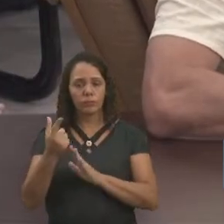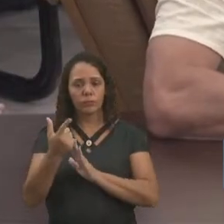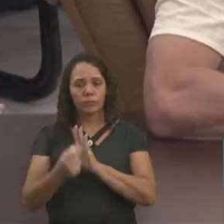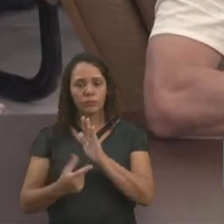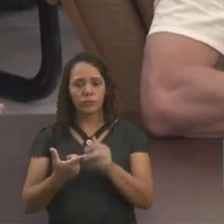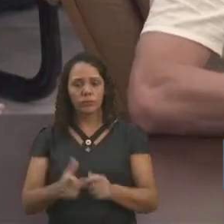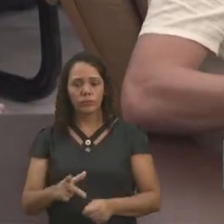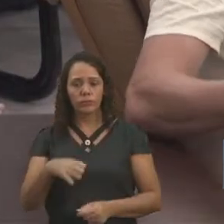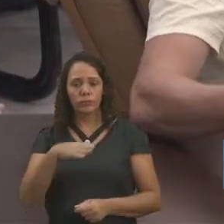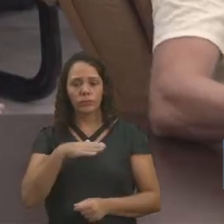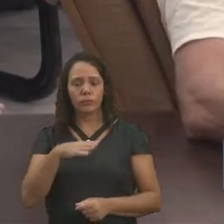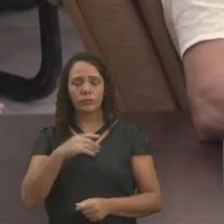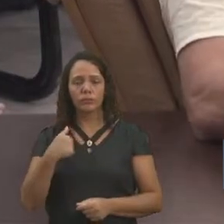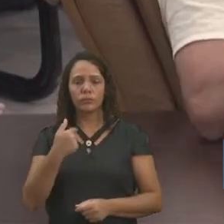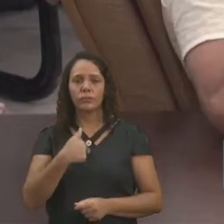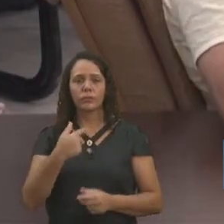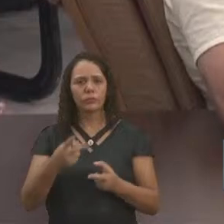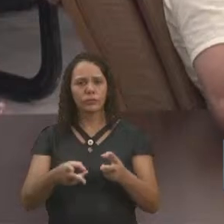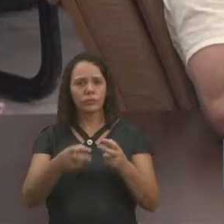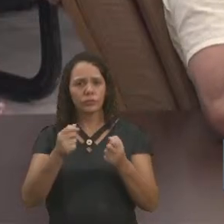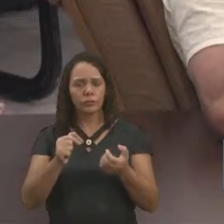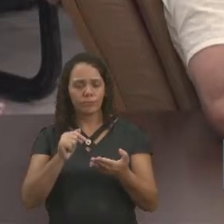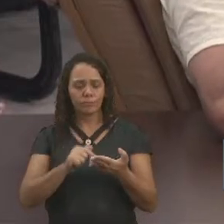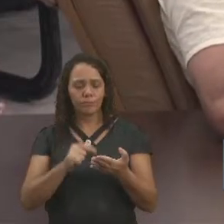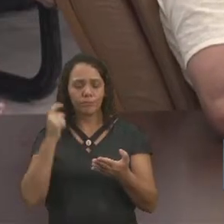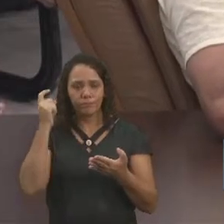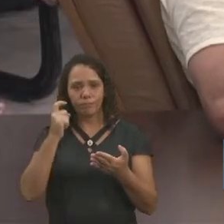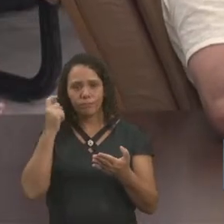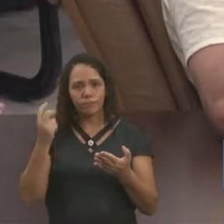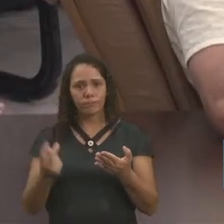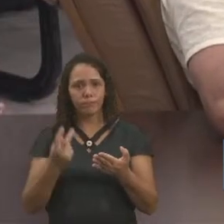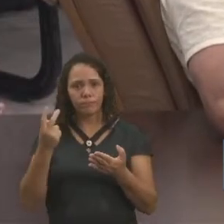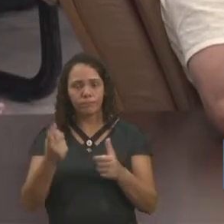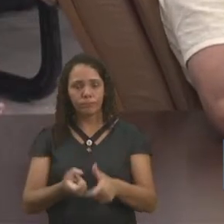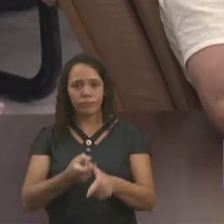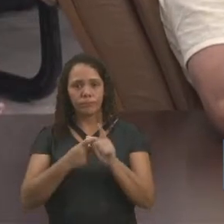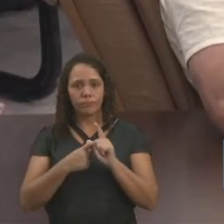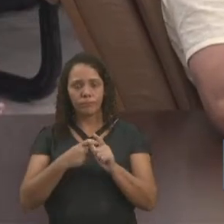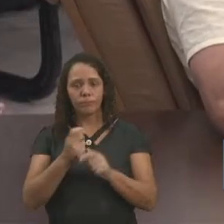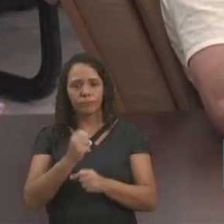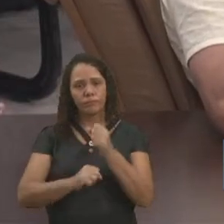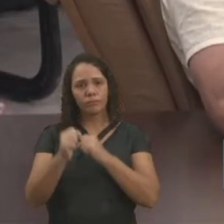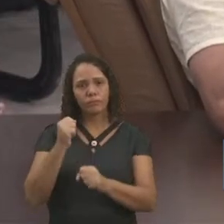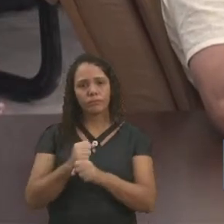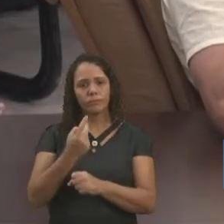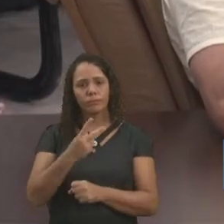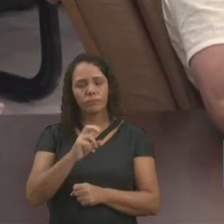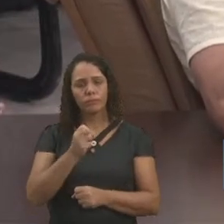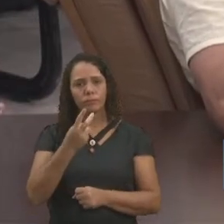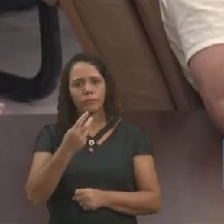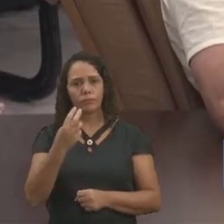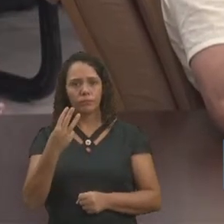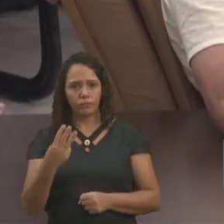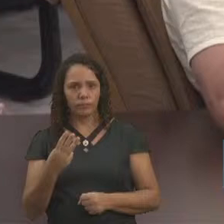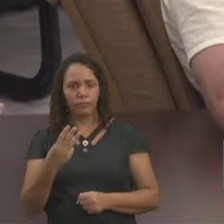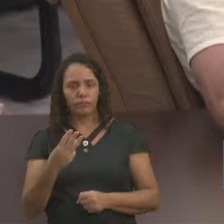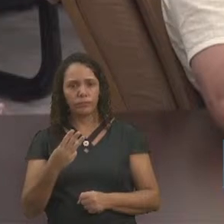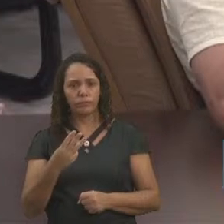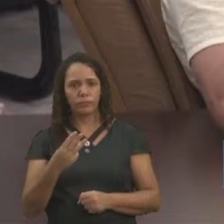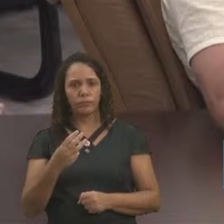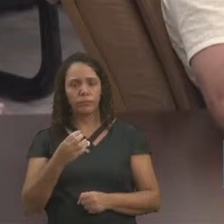município. E a gente vê um saldo preocupante, não é? Dos limites da dívida. Em 2023,